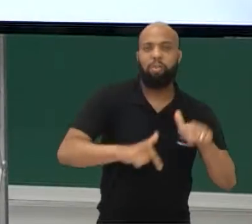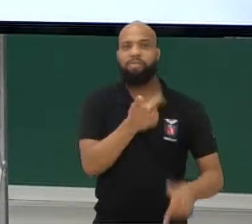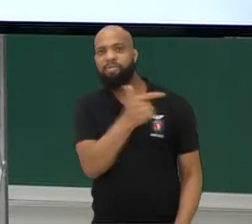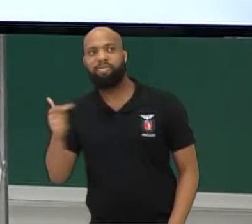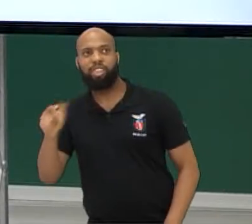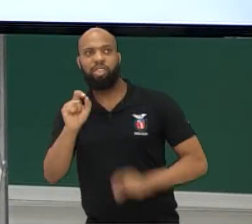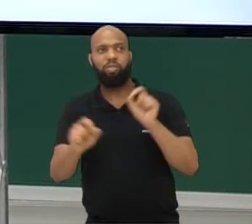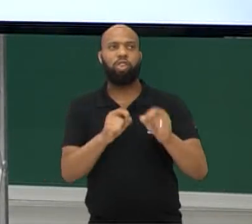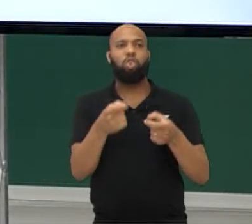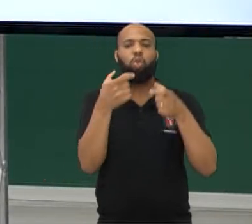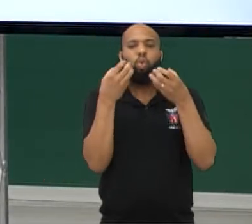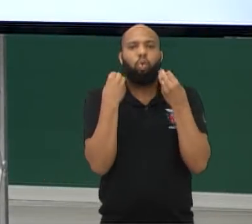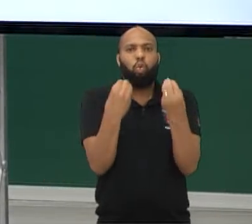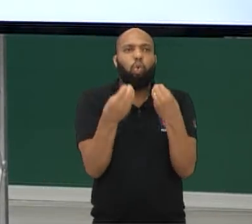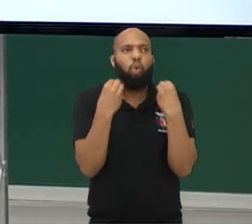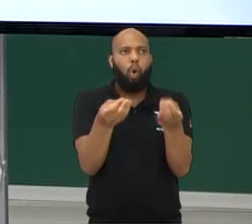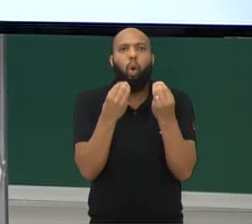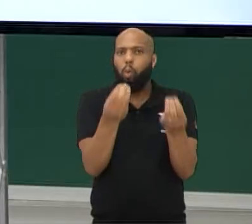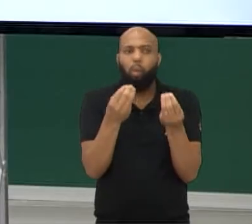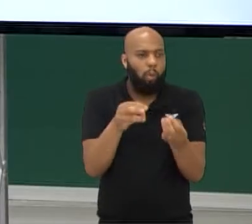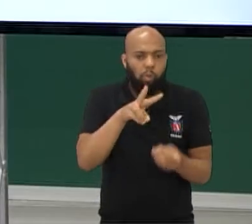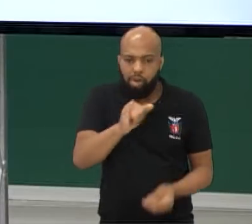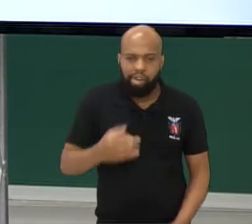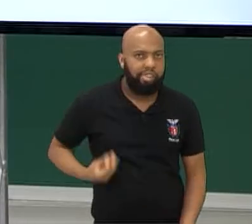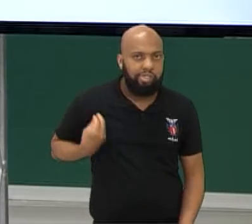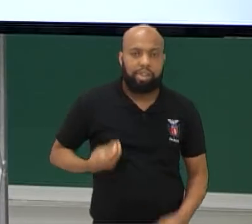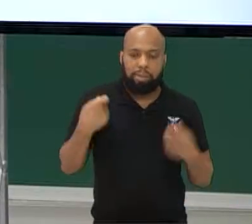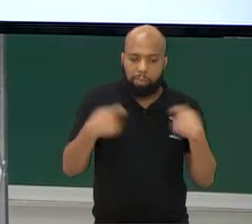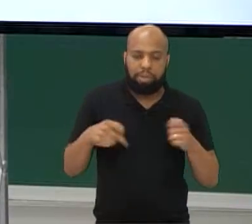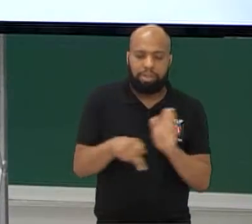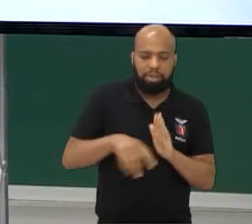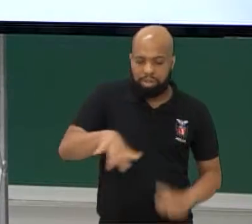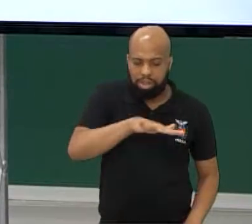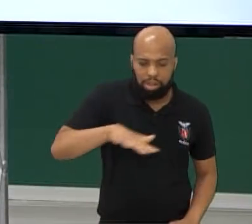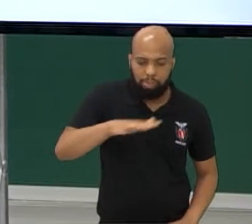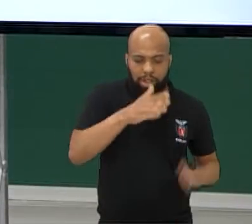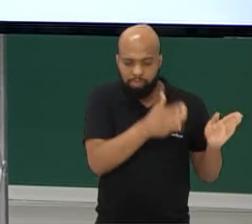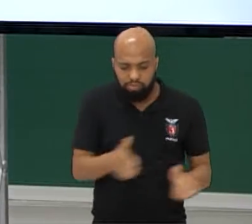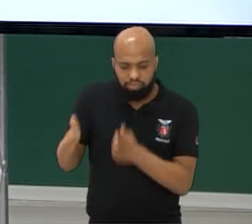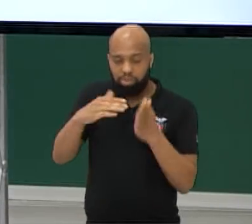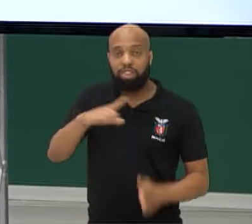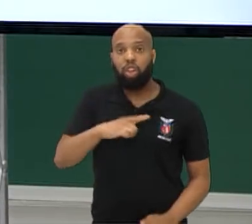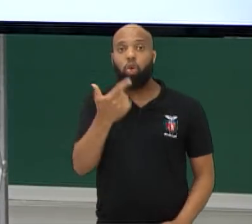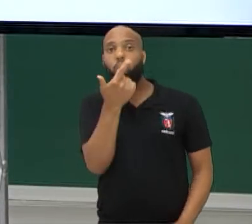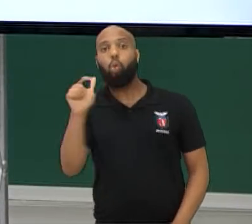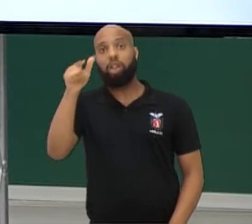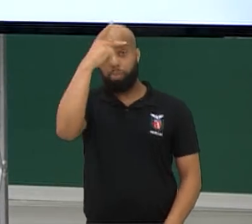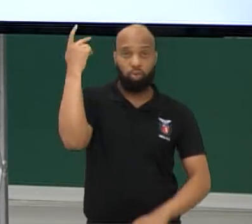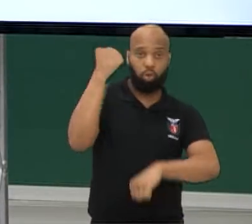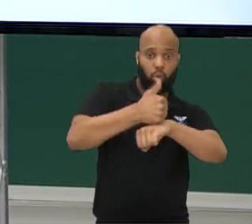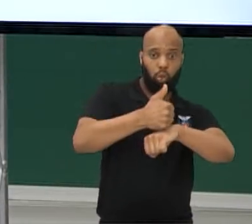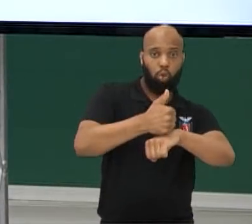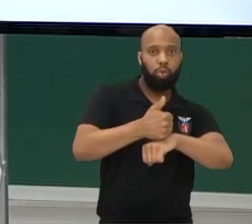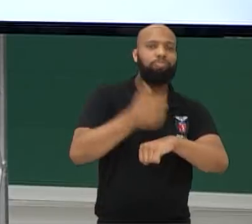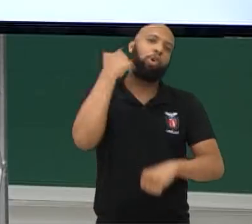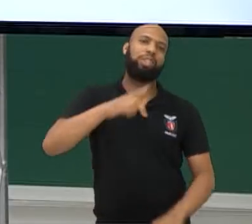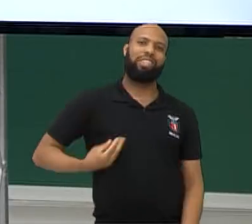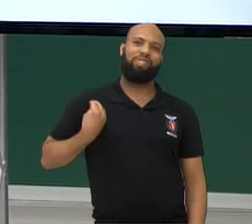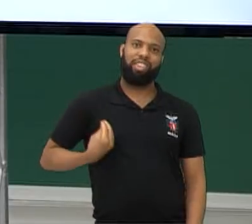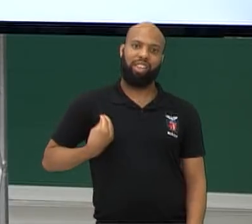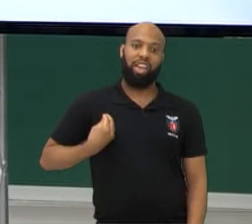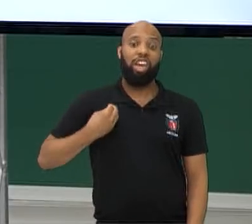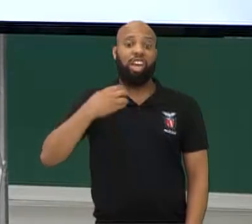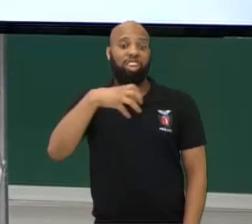tem mais de onde tirar, ele precisa do meio de produção que está na mão de outra pessoa para sobreviver. Então, ele já está